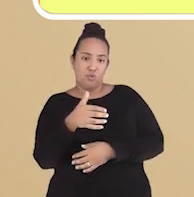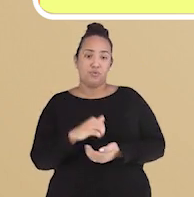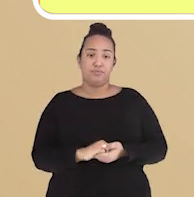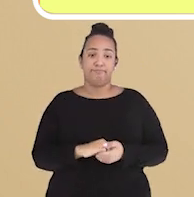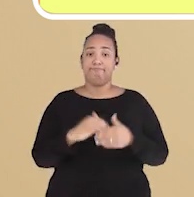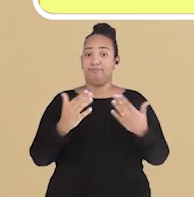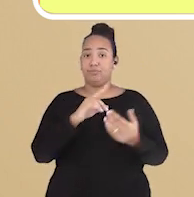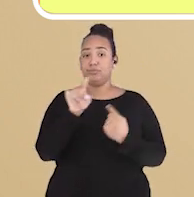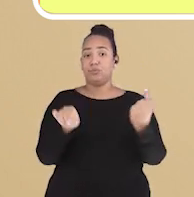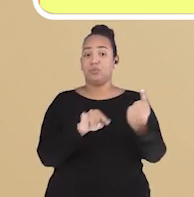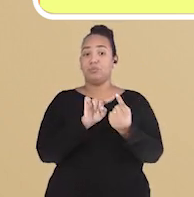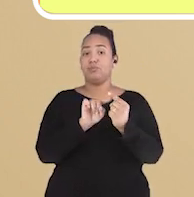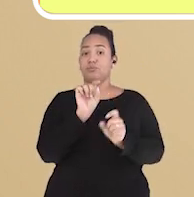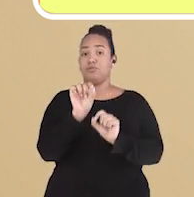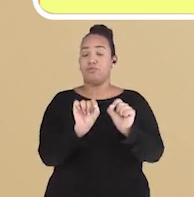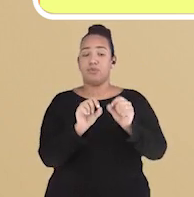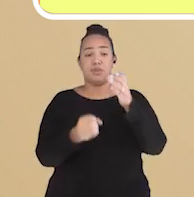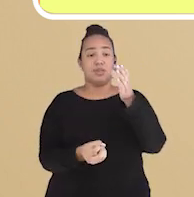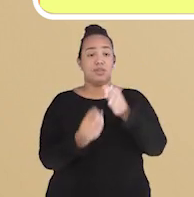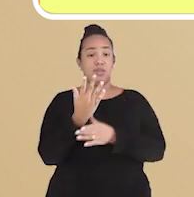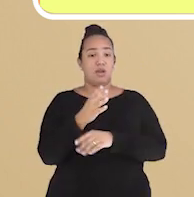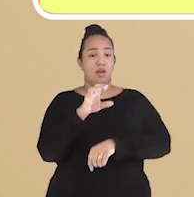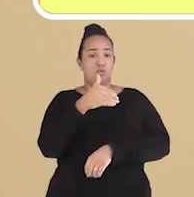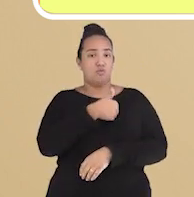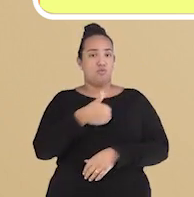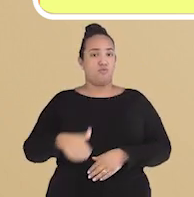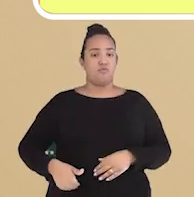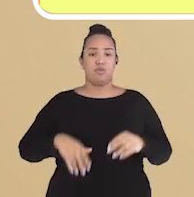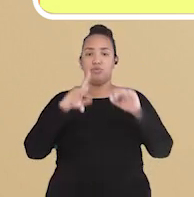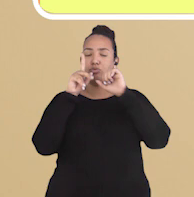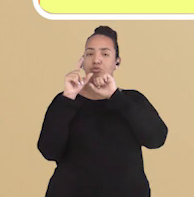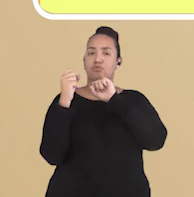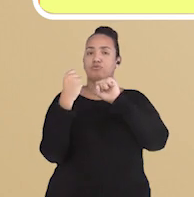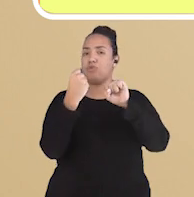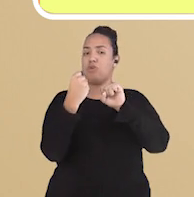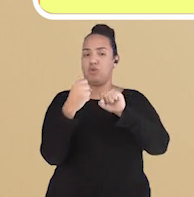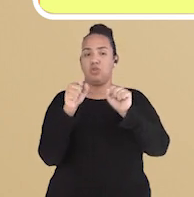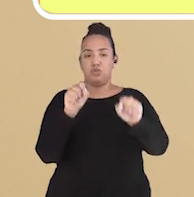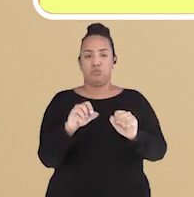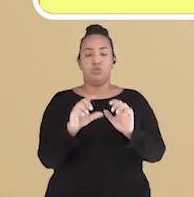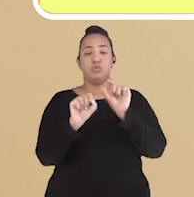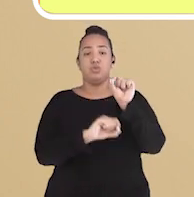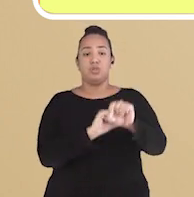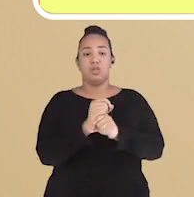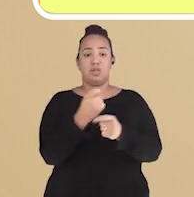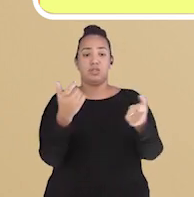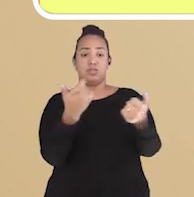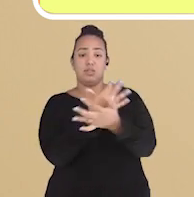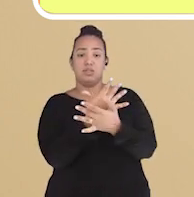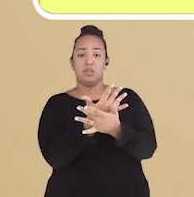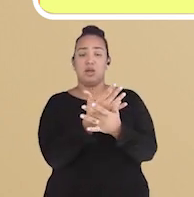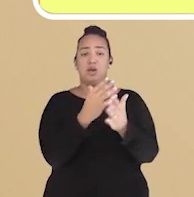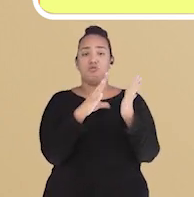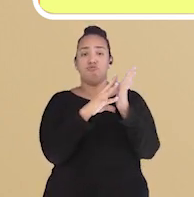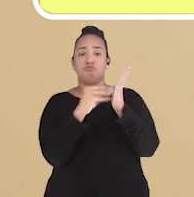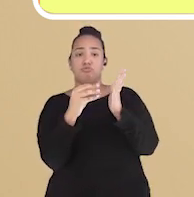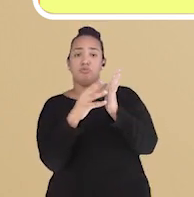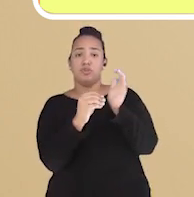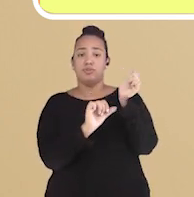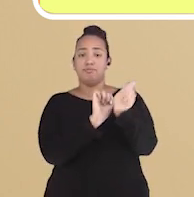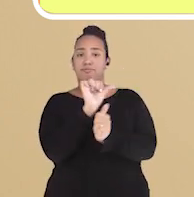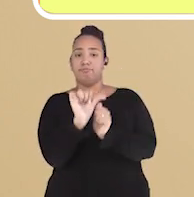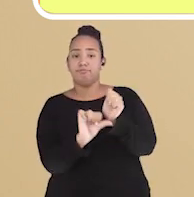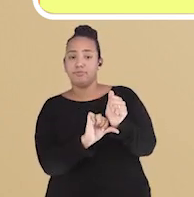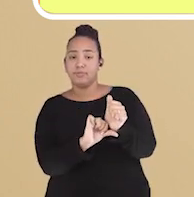do golpe era a criação de um Estado forte, que fosse capaz de promover modernização, sem alterar de forma